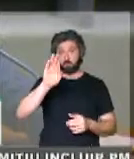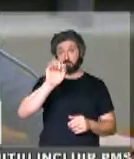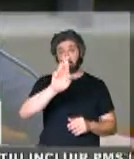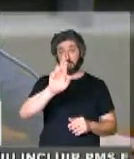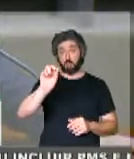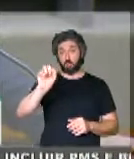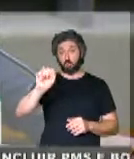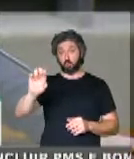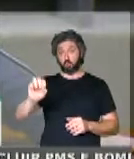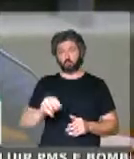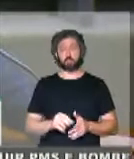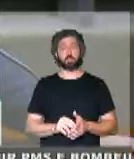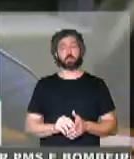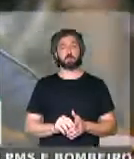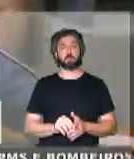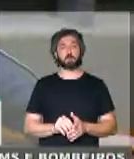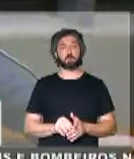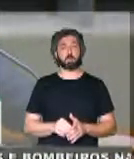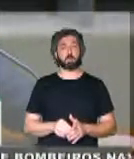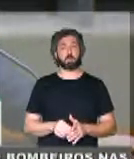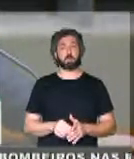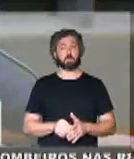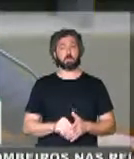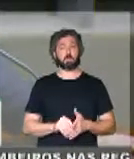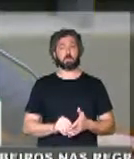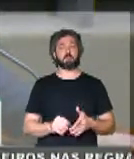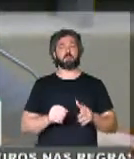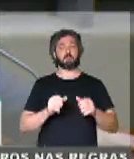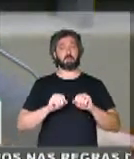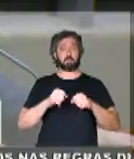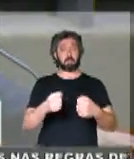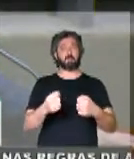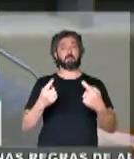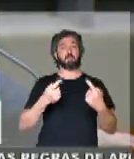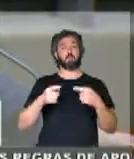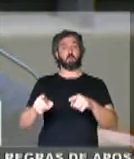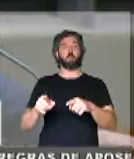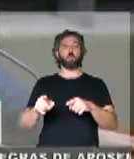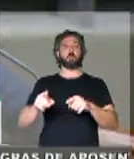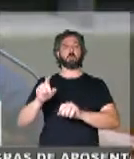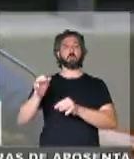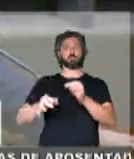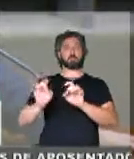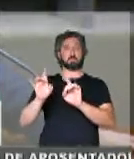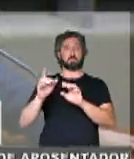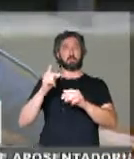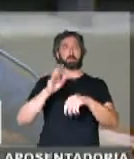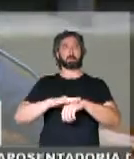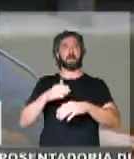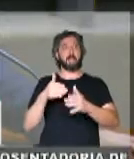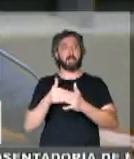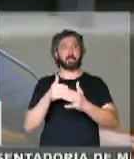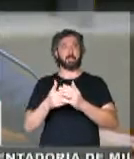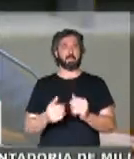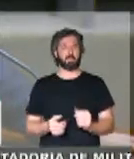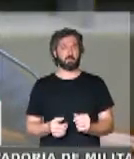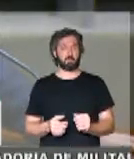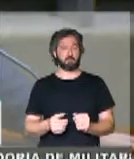Barroso, na defesa de restringir o foro privilegiado, disse